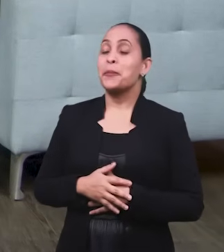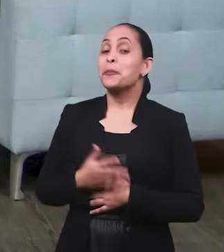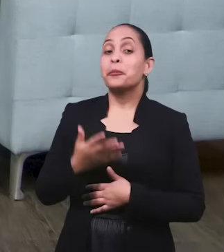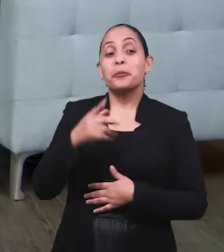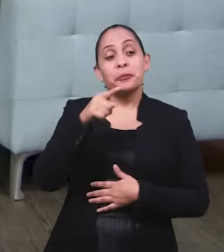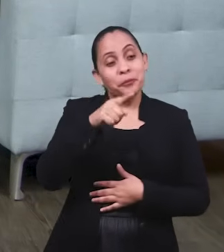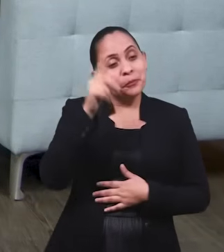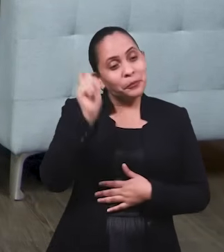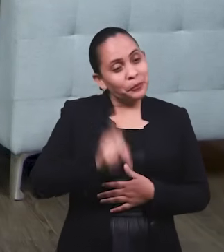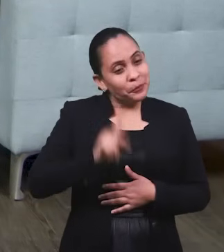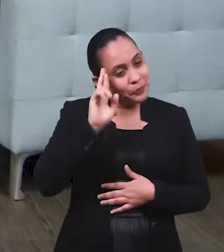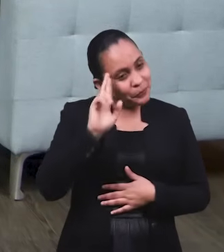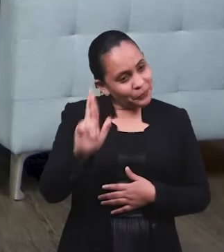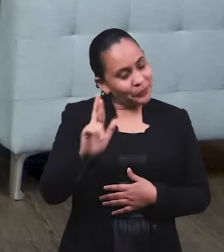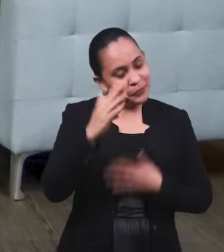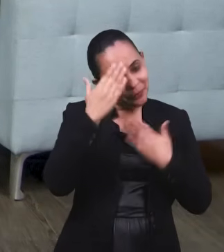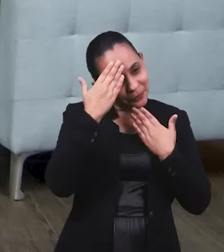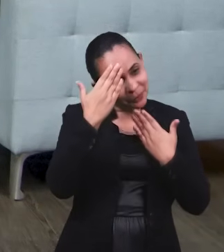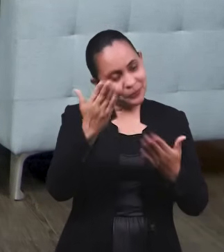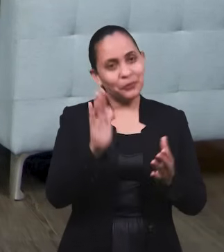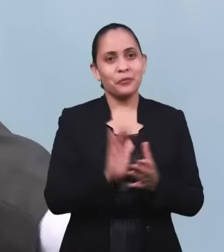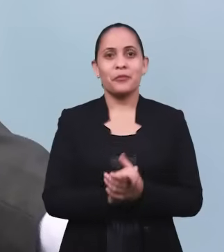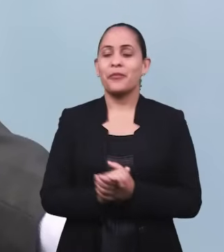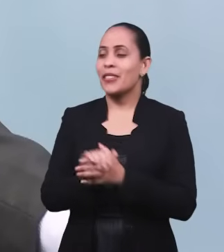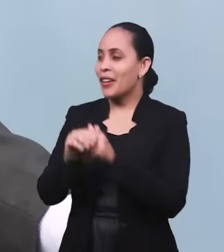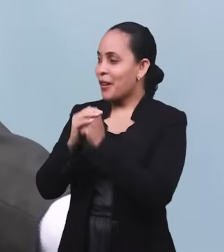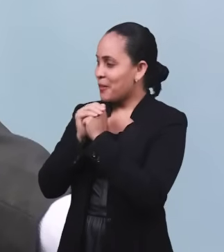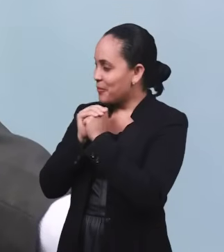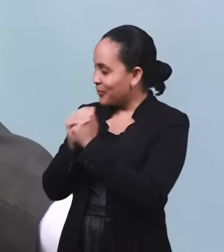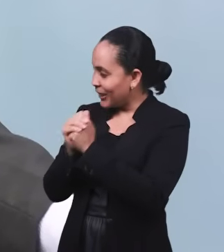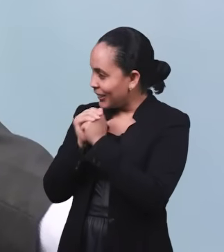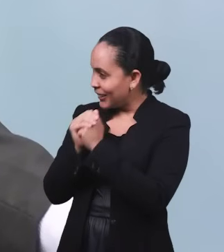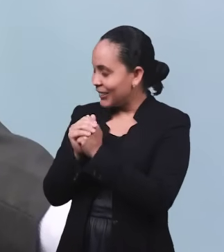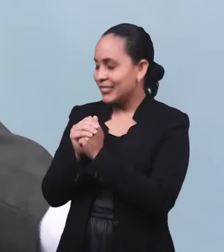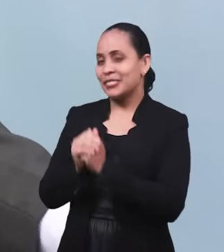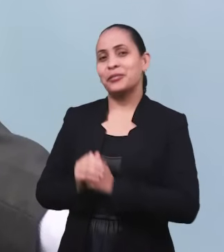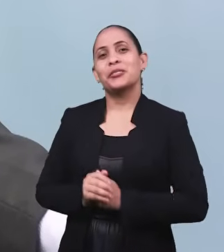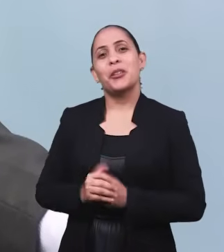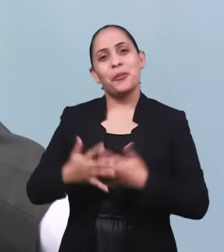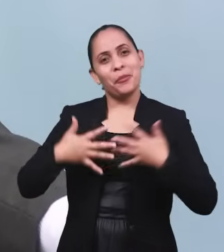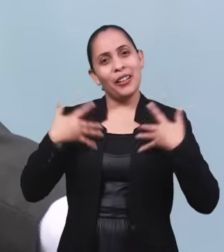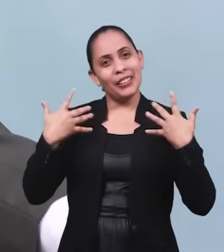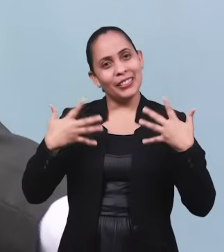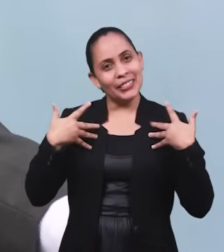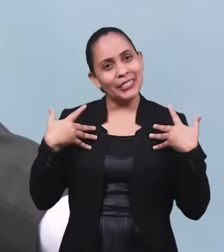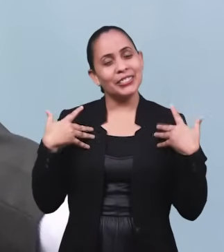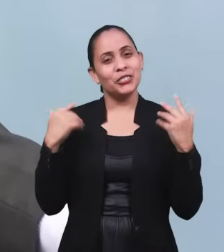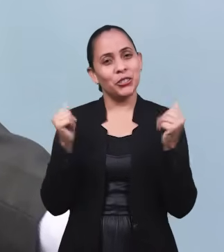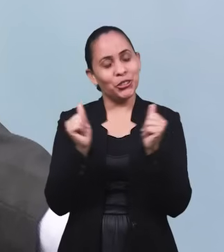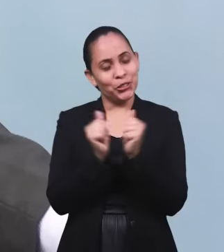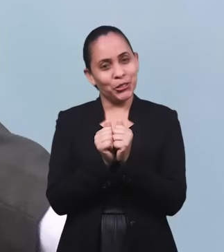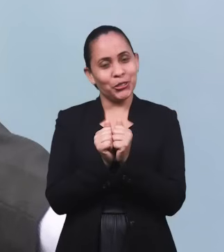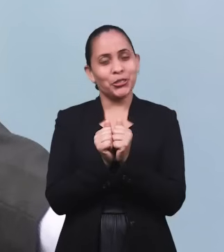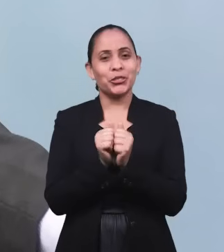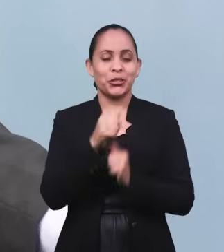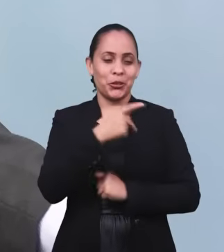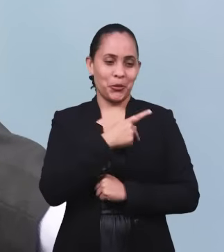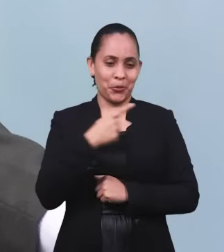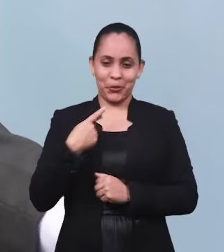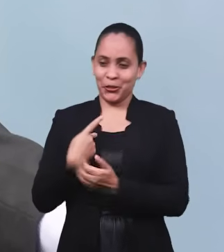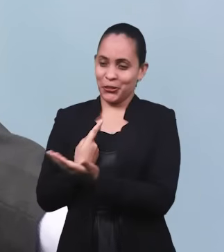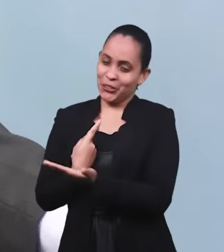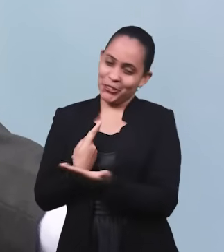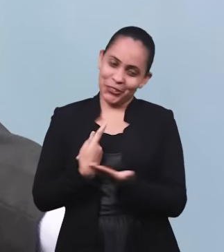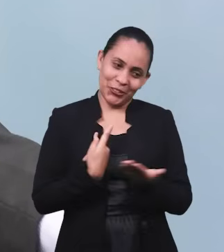forma, agradecemos aqui a sua participação. Amém, pastor Abel. Foi uma alegria muito grande estar aqui com o pastor Abel,